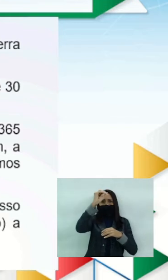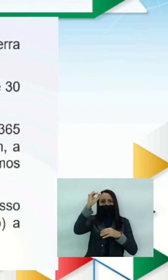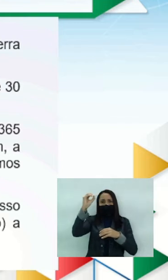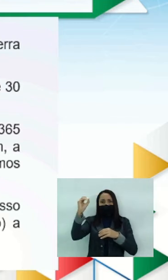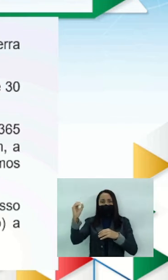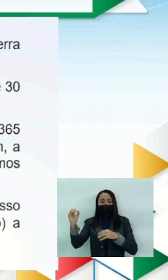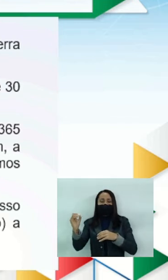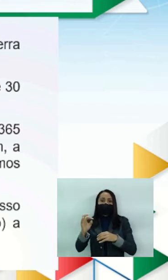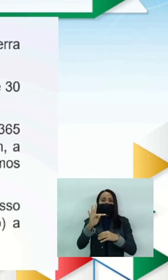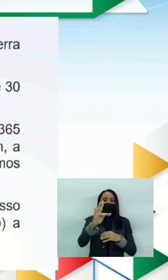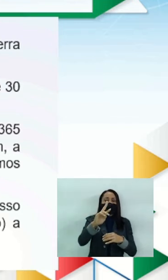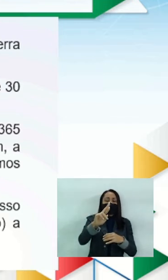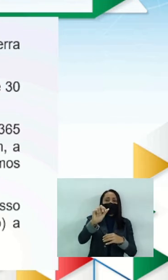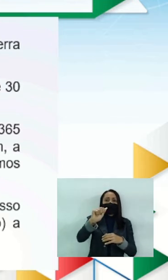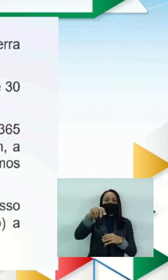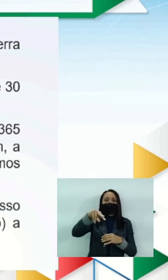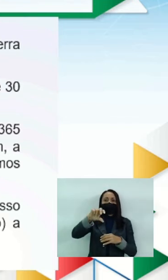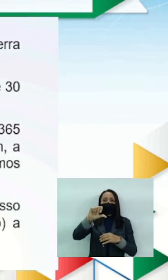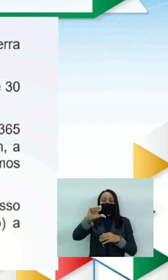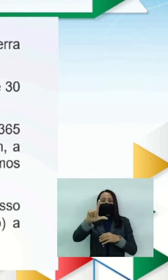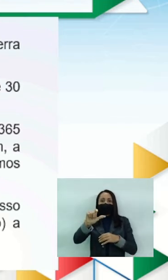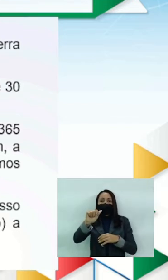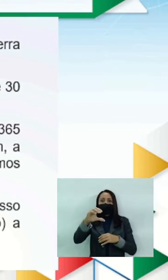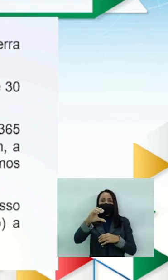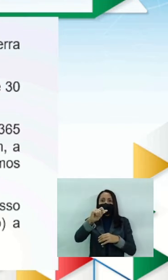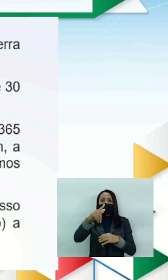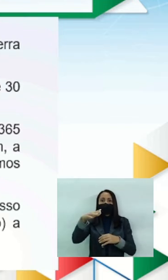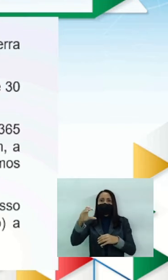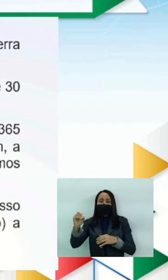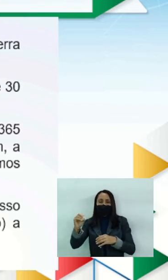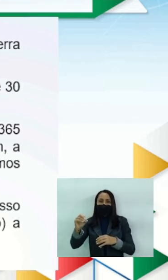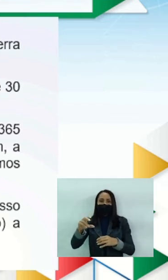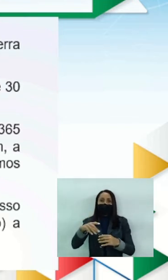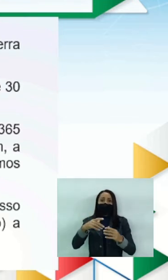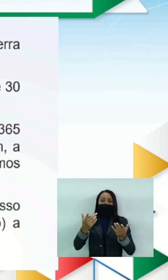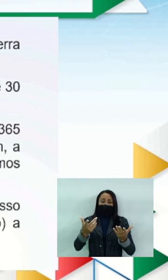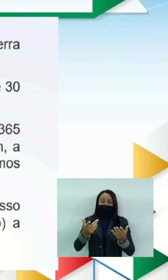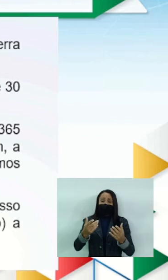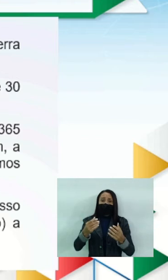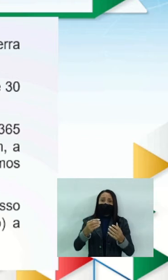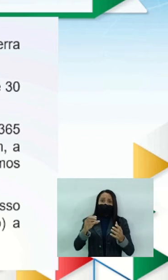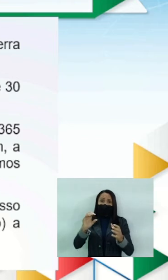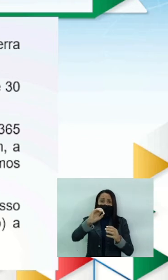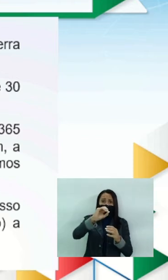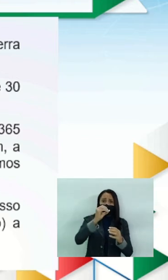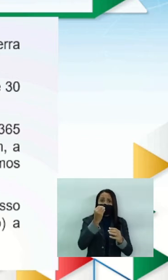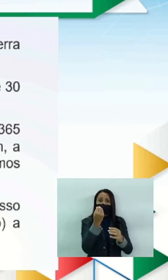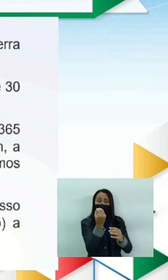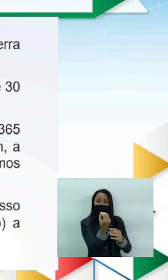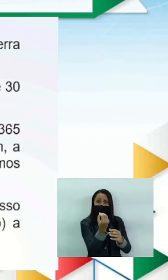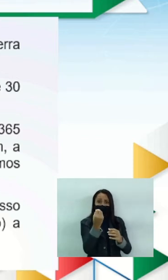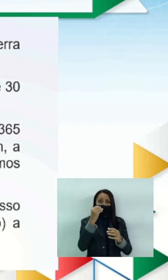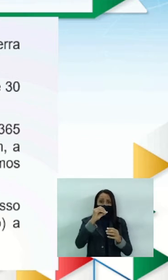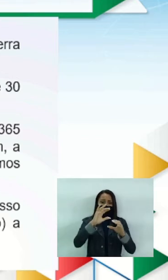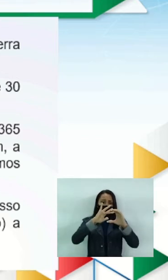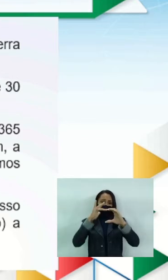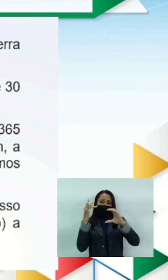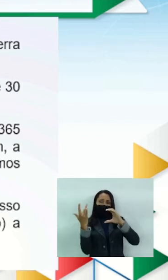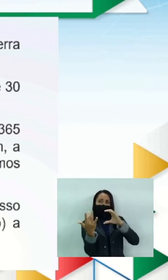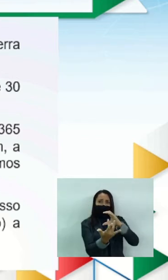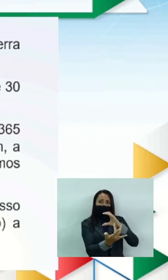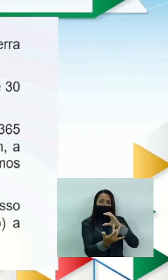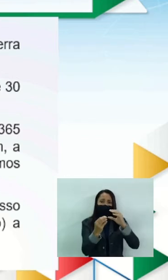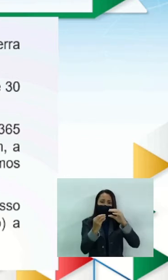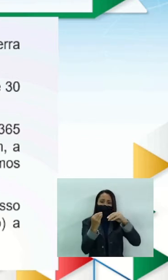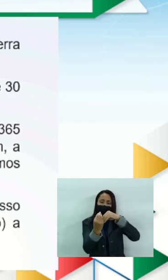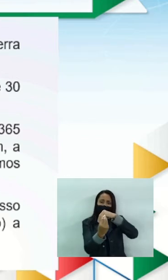nome que se dá ao movimento que a Terra realiza em torno do Sol. Se a rotação, o planeta gira em torno do seu próprio eixo, formando os dias e